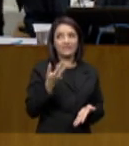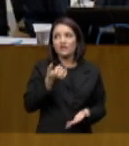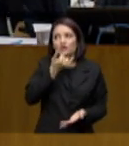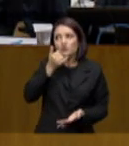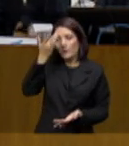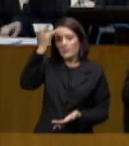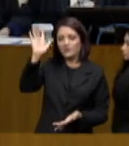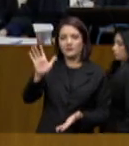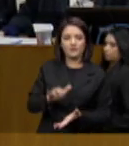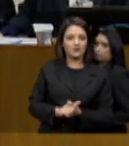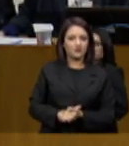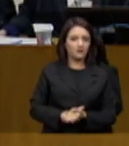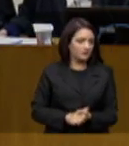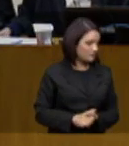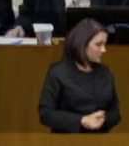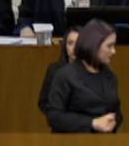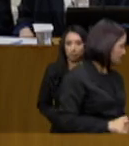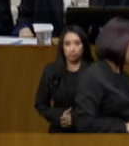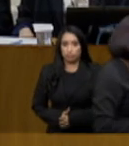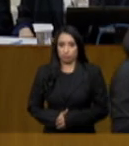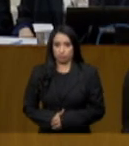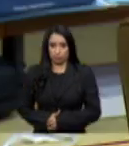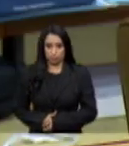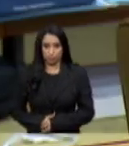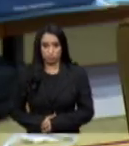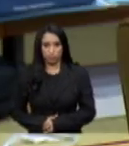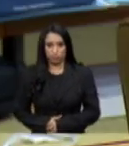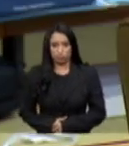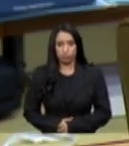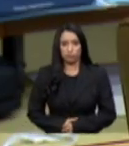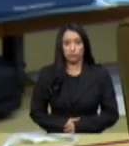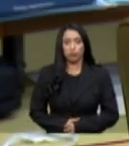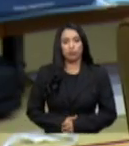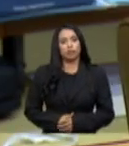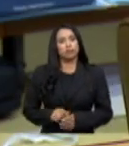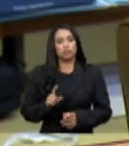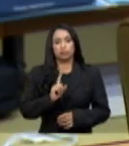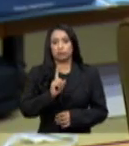posso nem se eu tenho direito de uso palavrão não é que